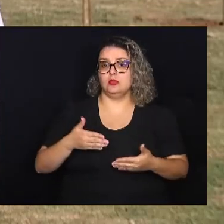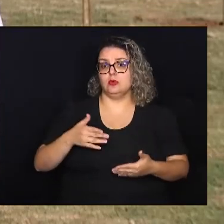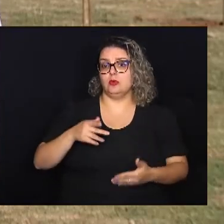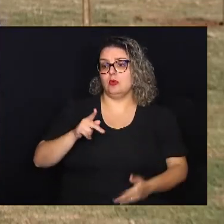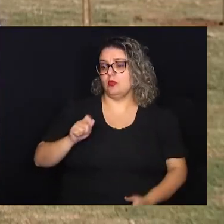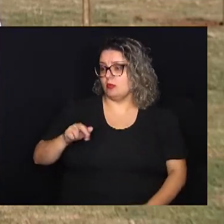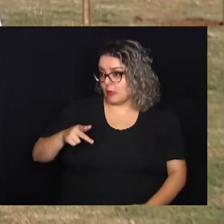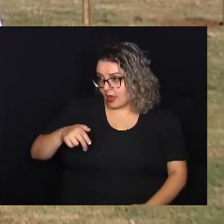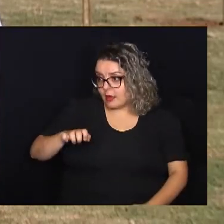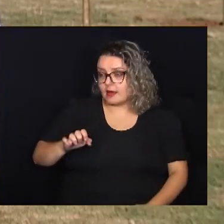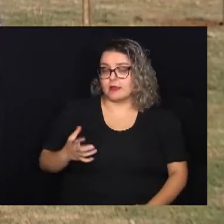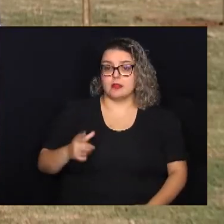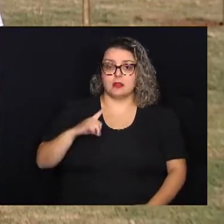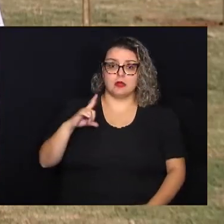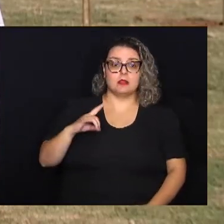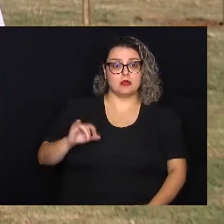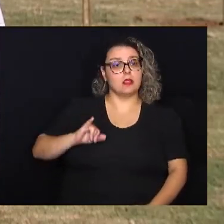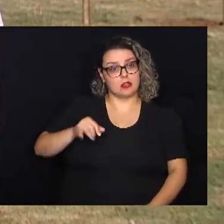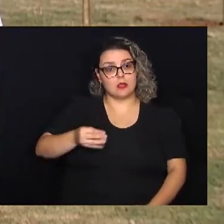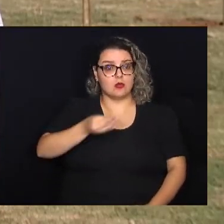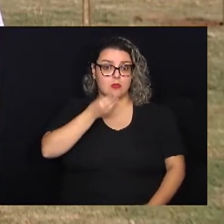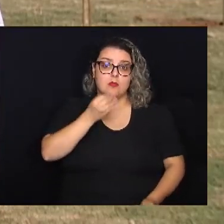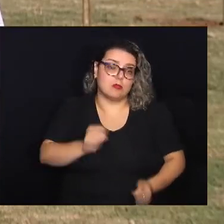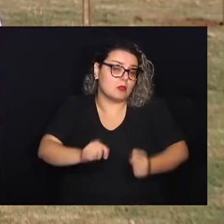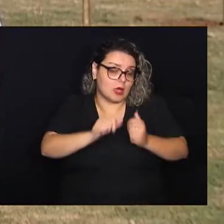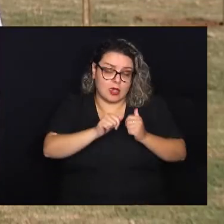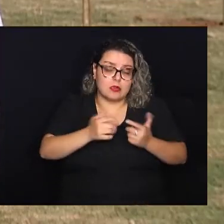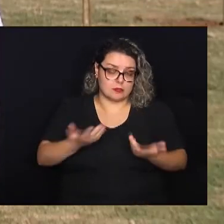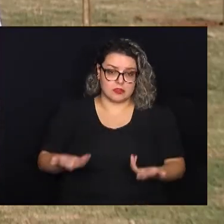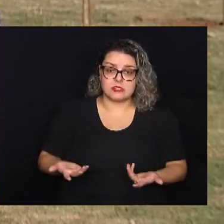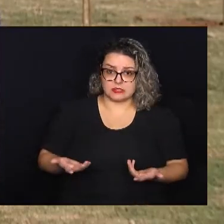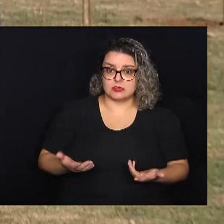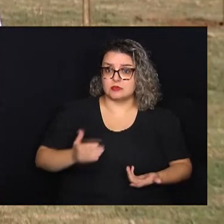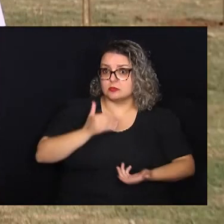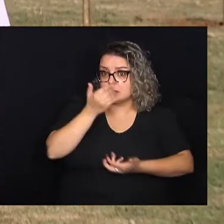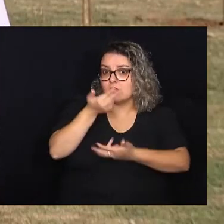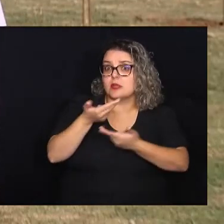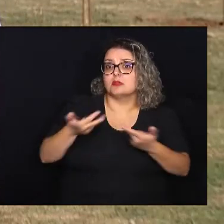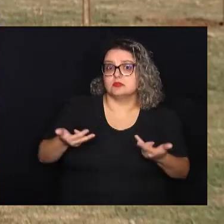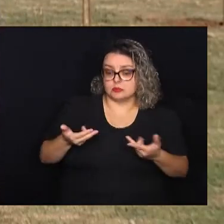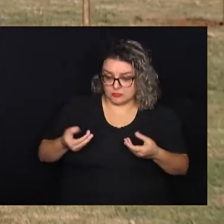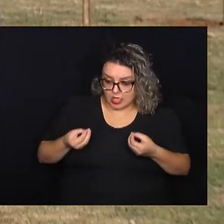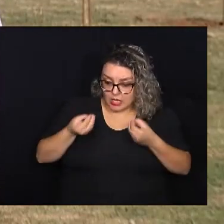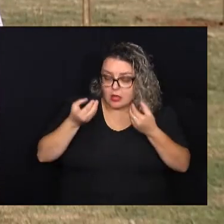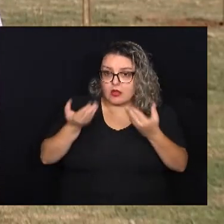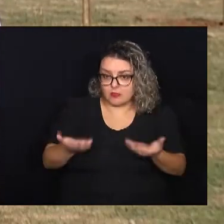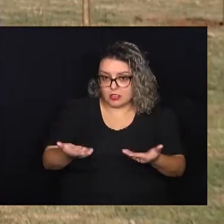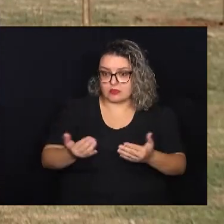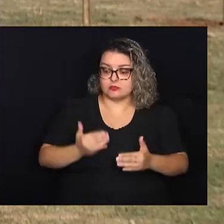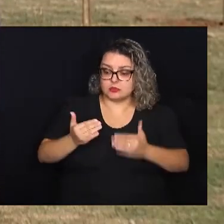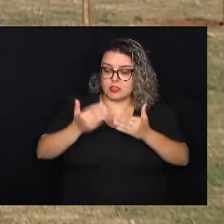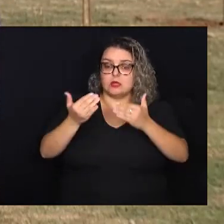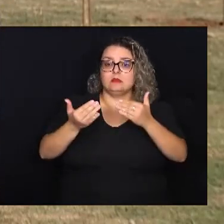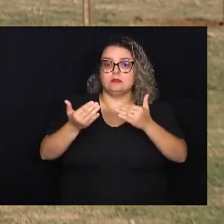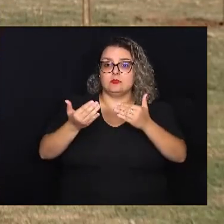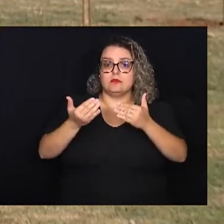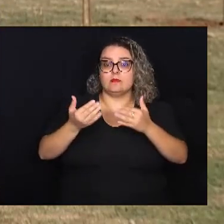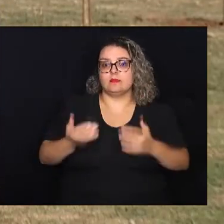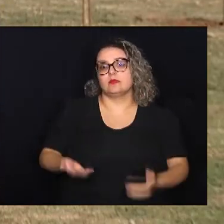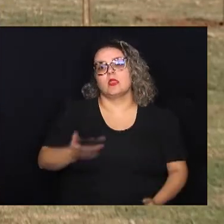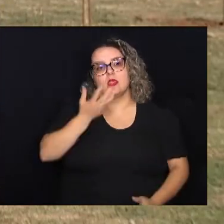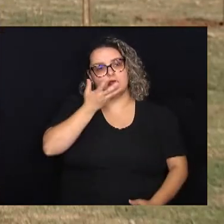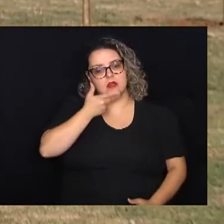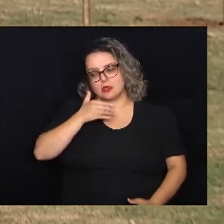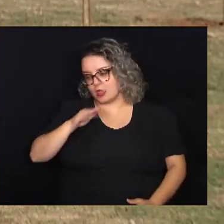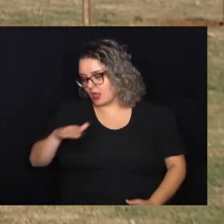possibilidade de desfrutar também da das frutas que elas vão acabar gerando né isso traz a criança